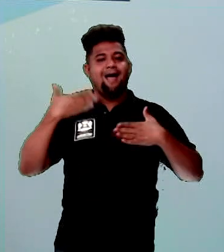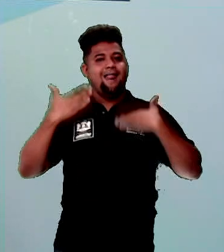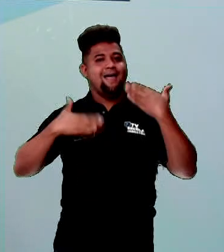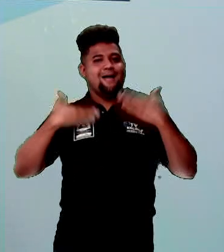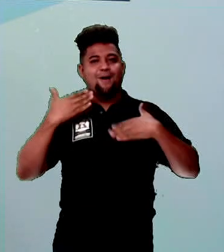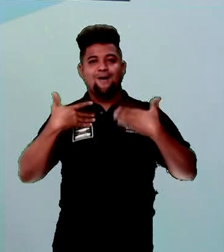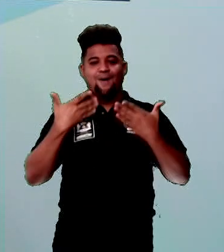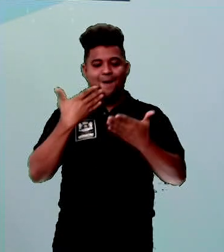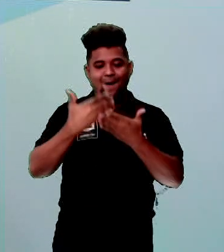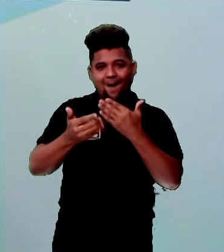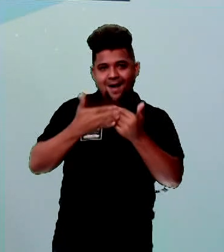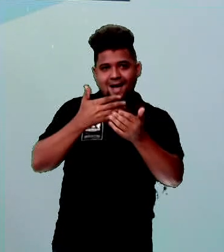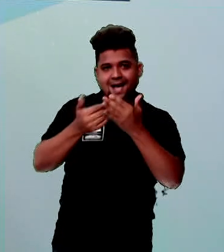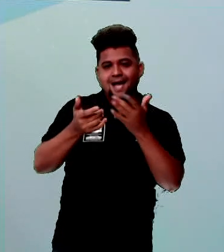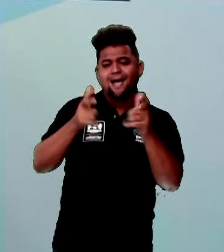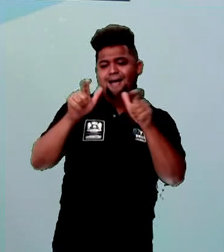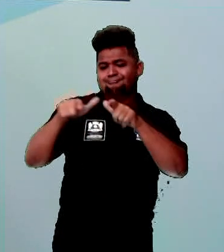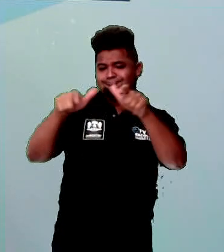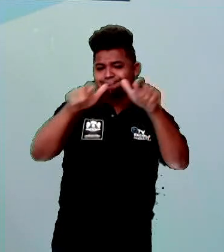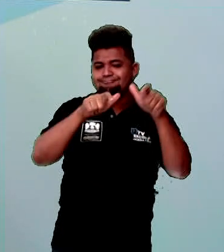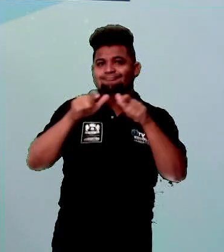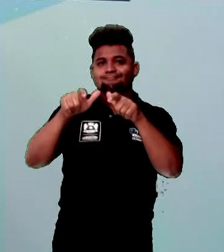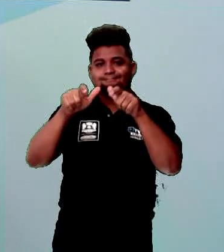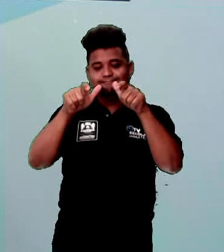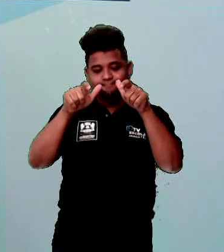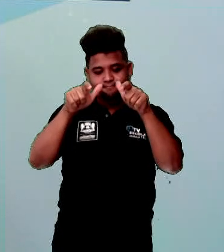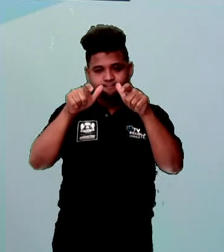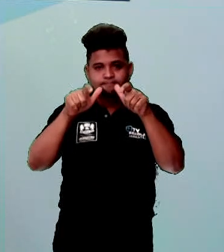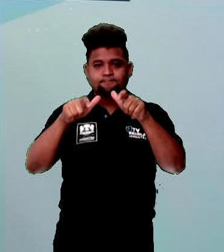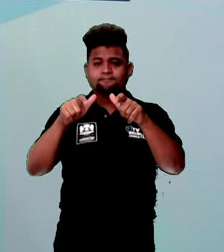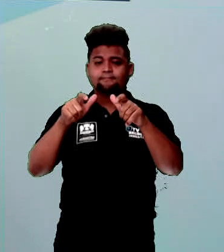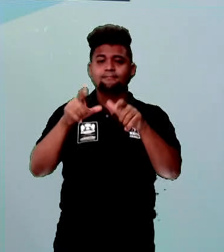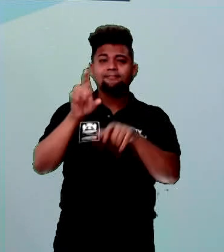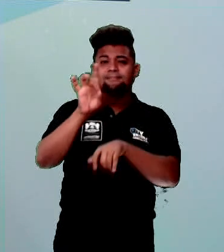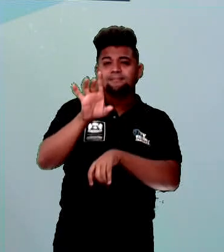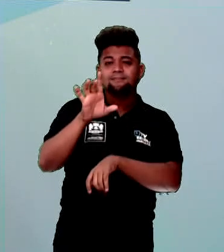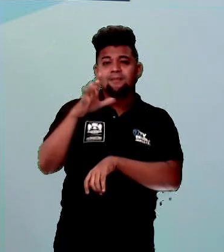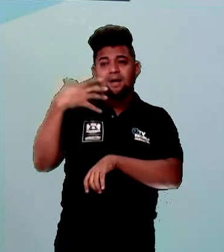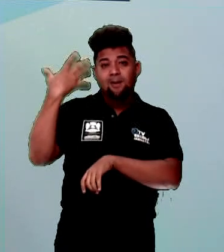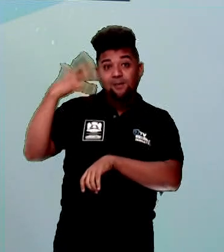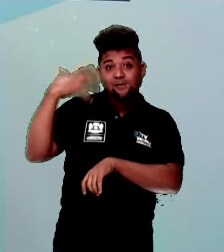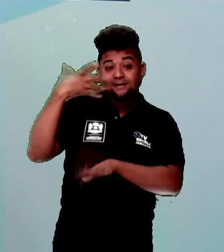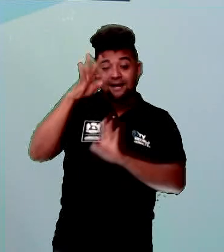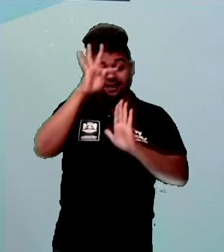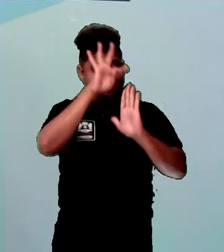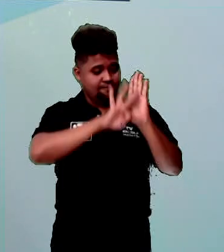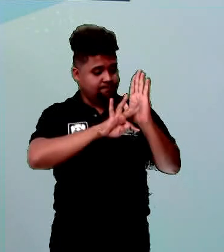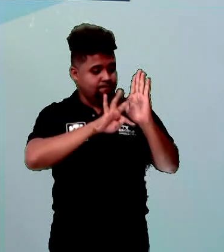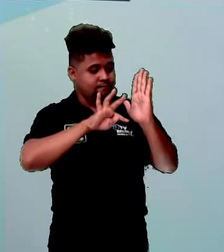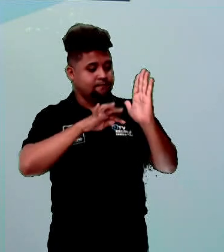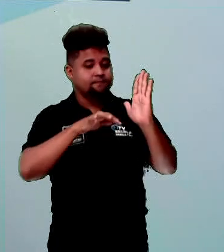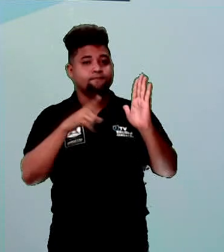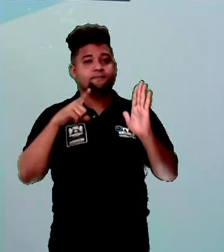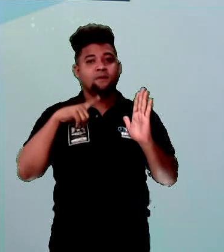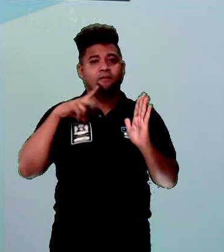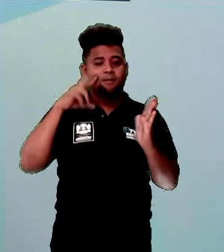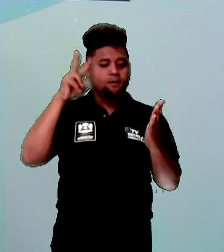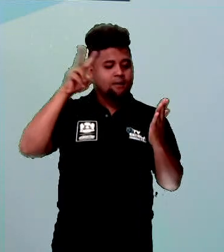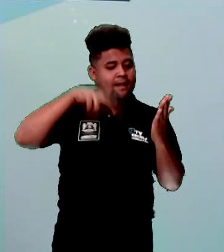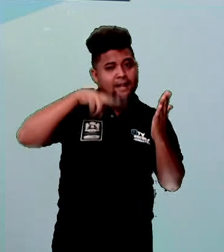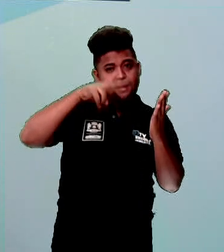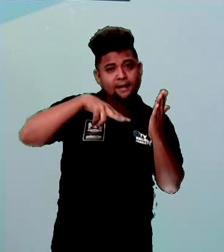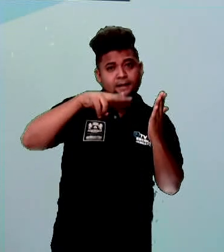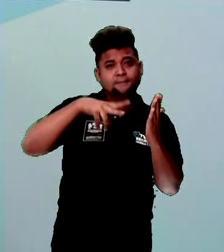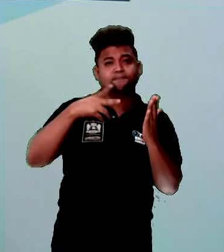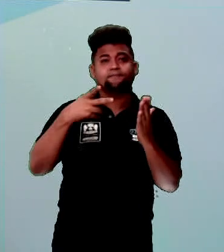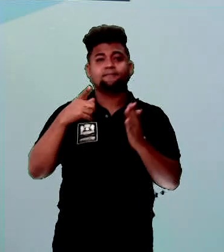trouxe uma música aqui agora para a gente ver, só que ela está em formato de texto, então nós vamos ler. O primeiro